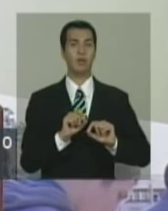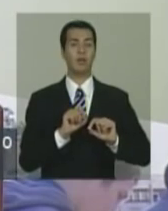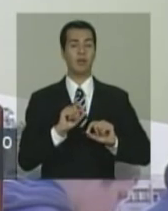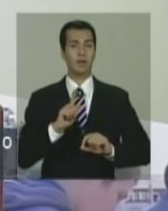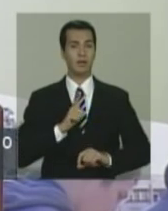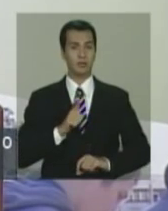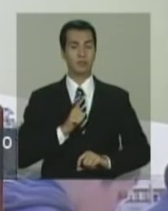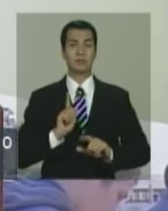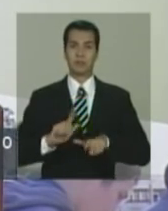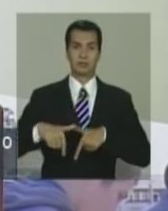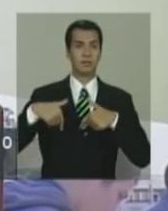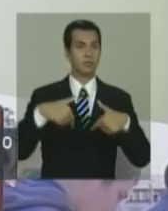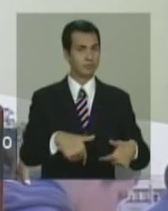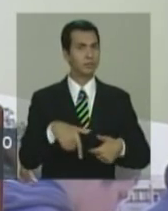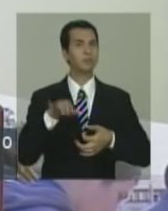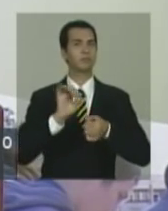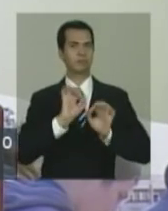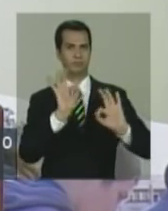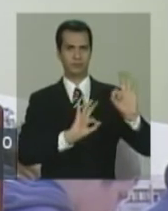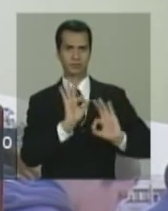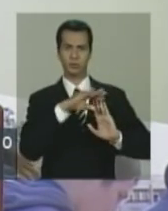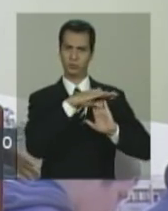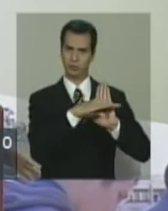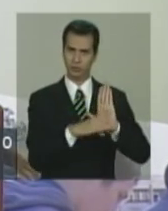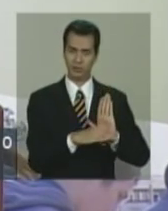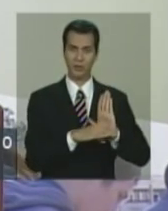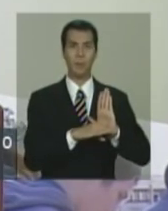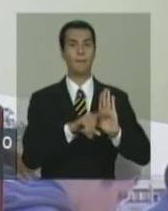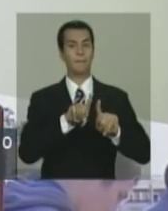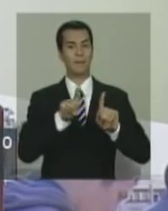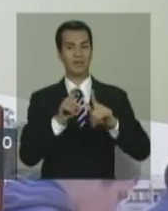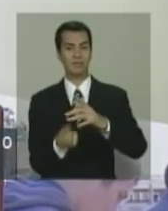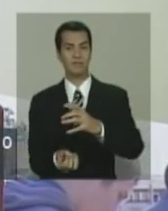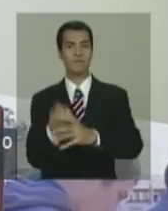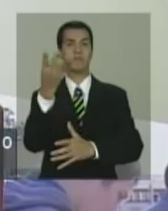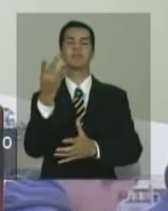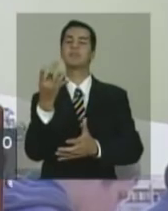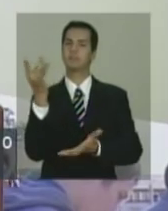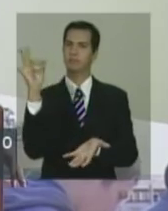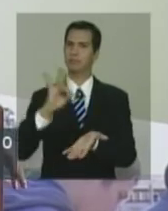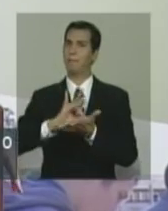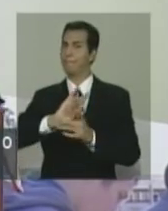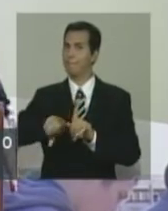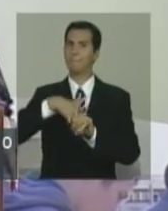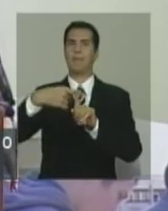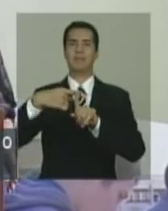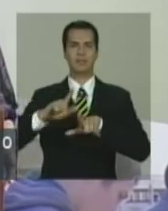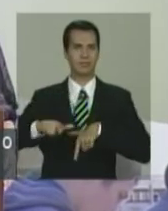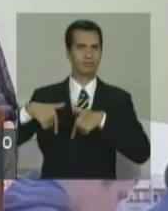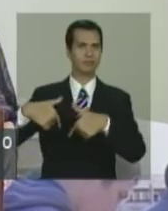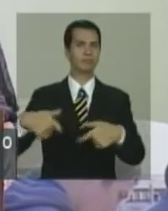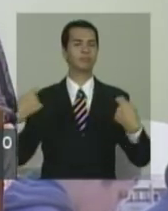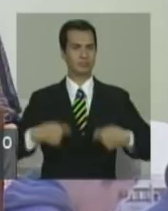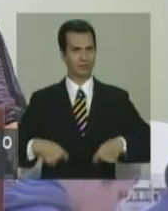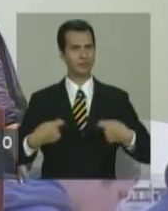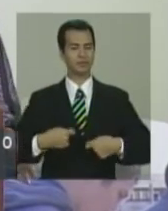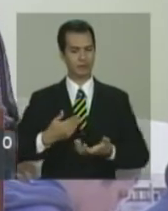Agora, executá-lo, eu diria que é o grande desafio que, a partir de hoje, nós vamos ter de